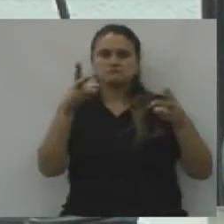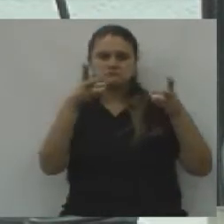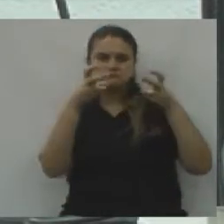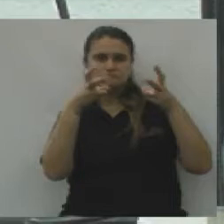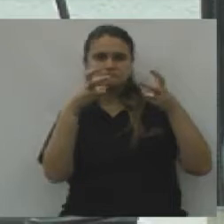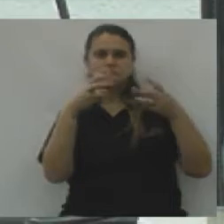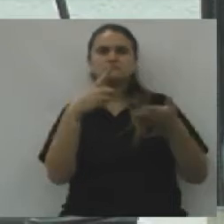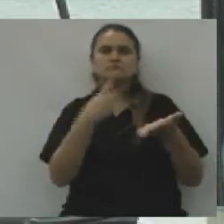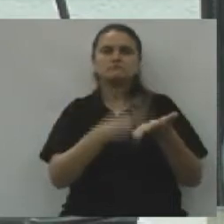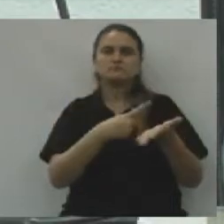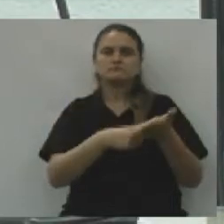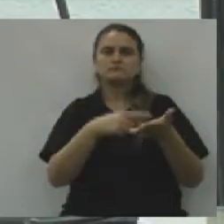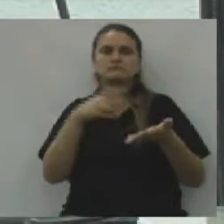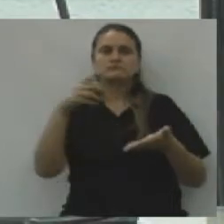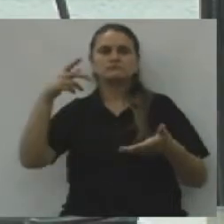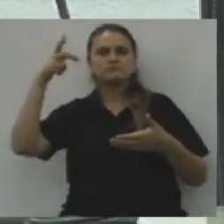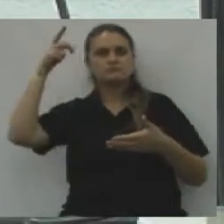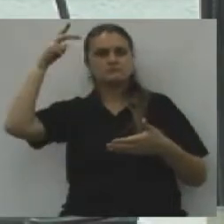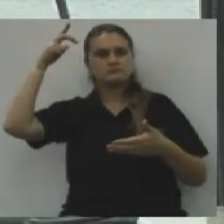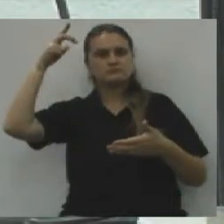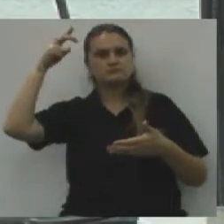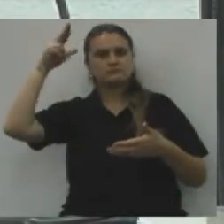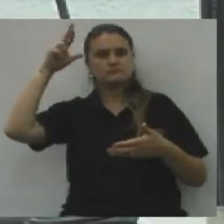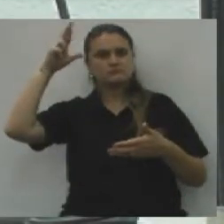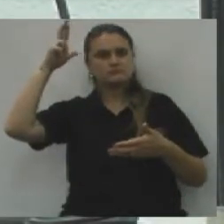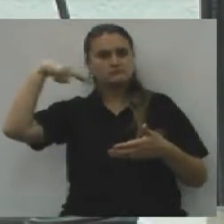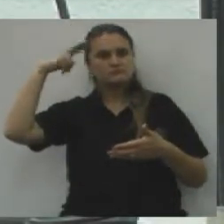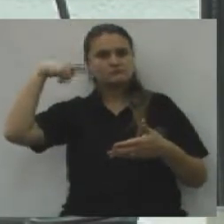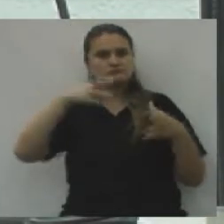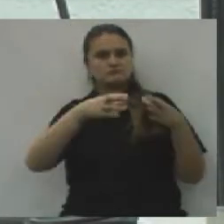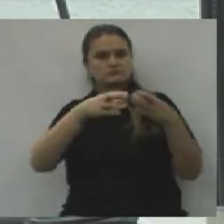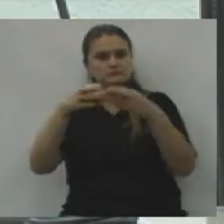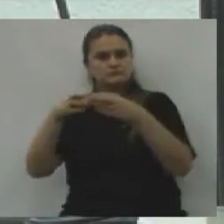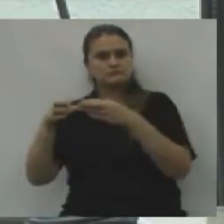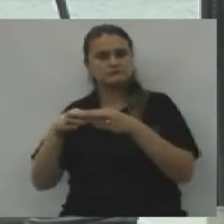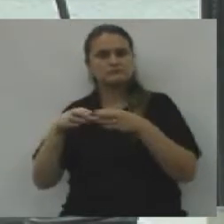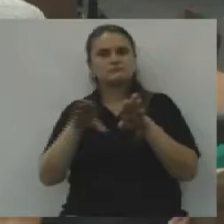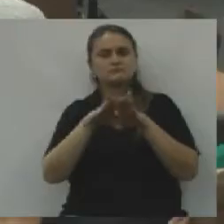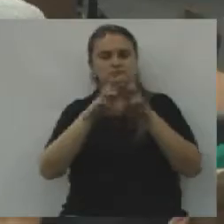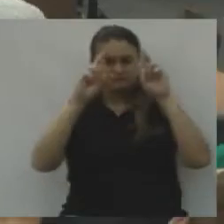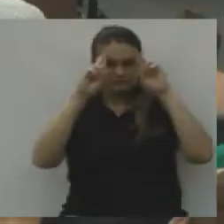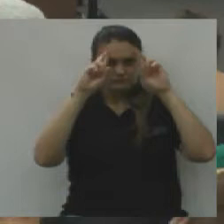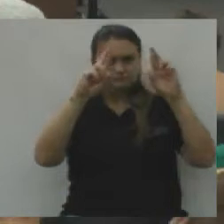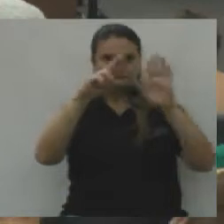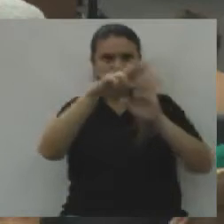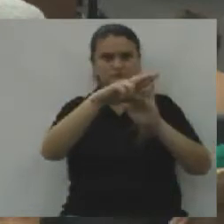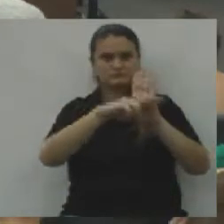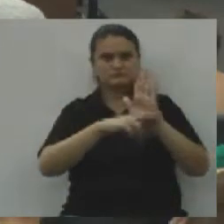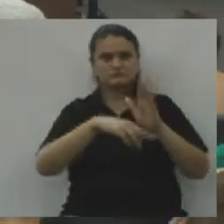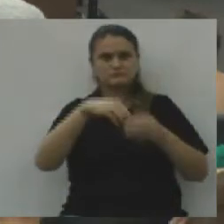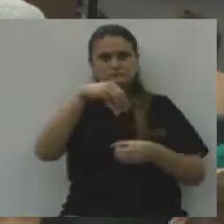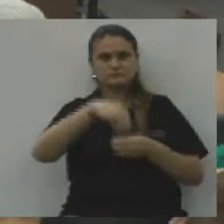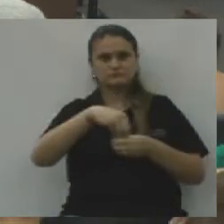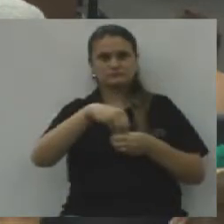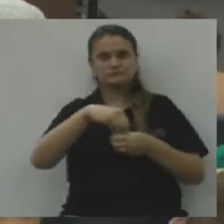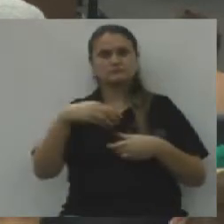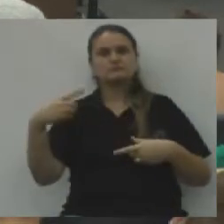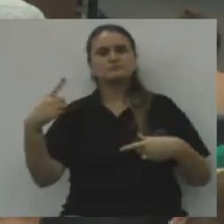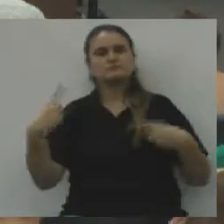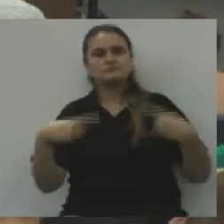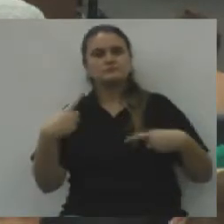conforme acordo firmado entre as lideranças e o regimento interno. É o parecer. Em discussão,